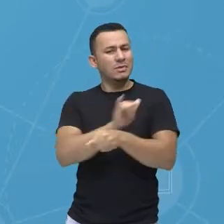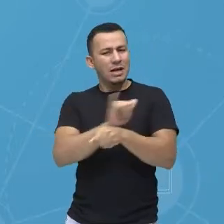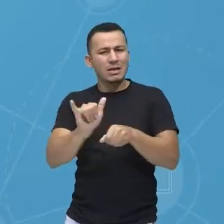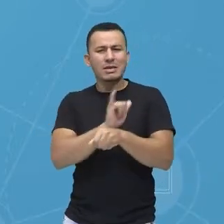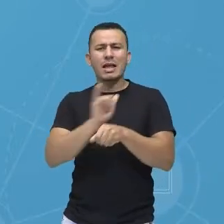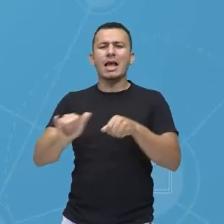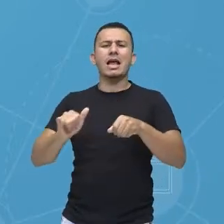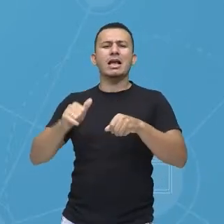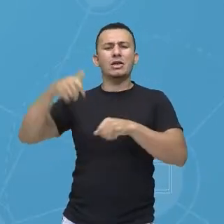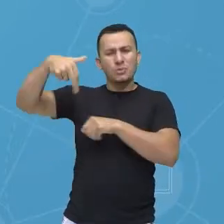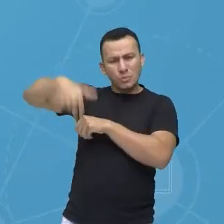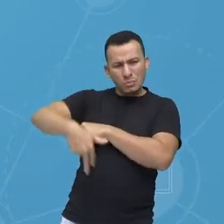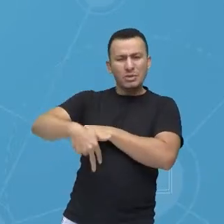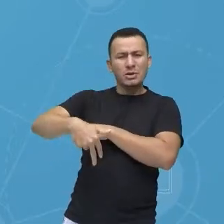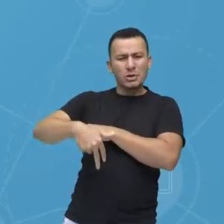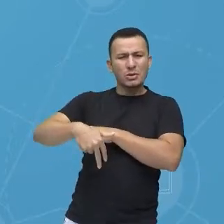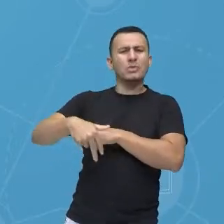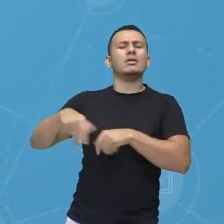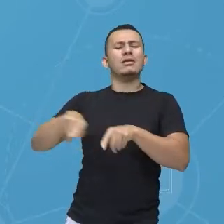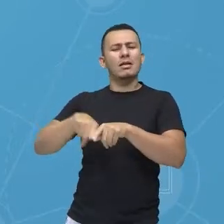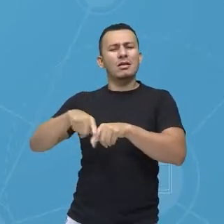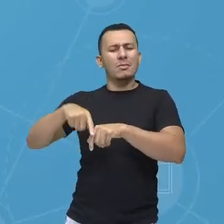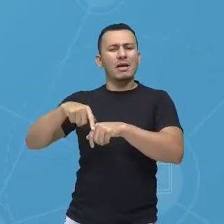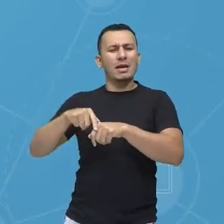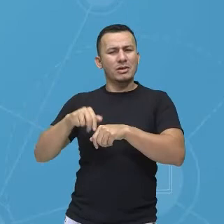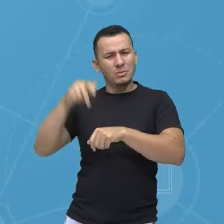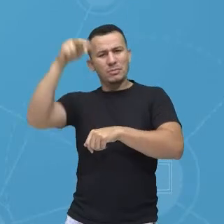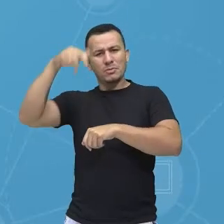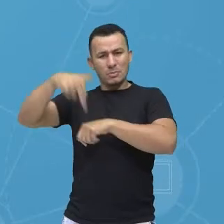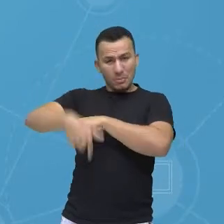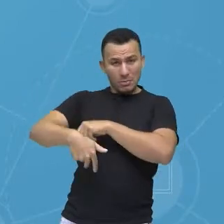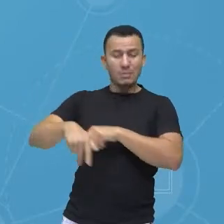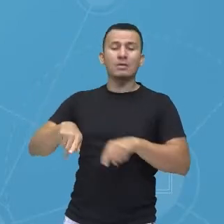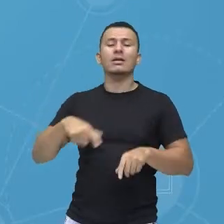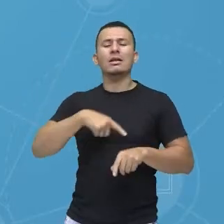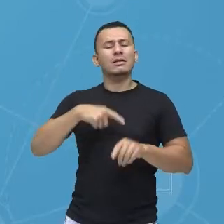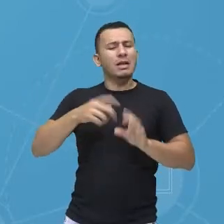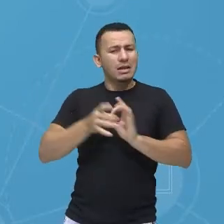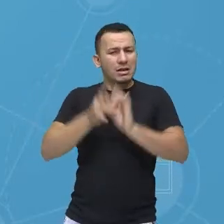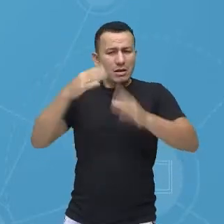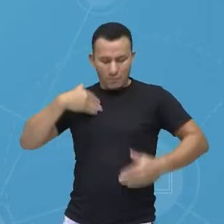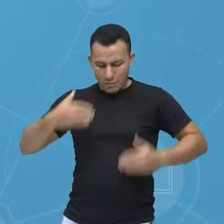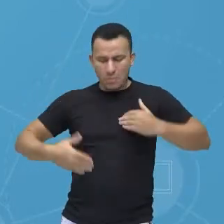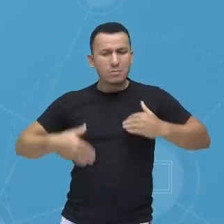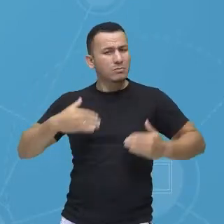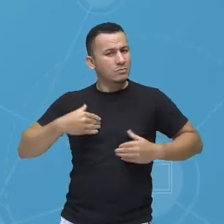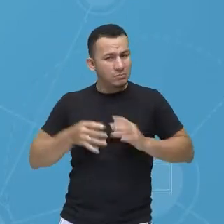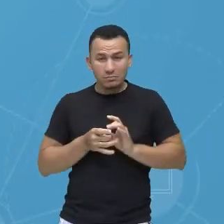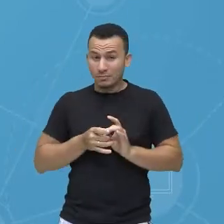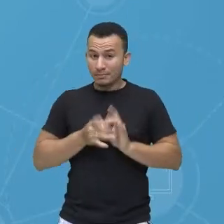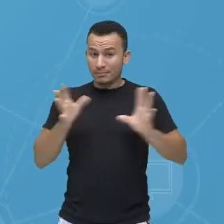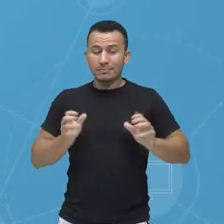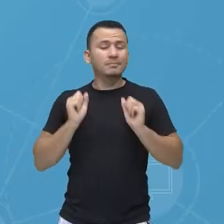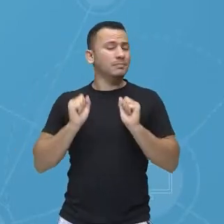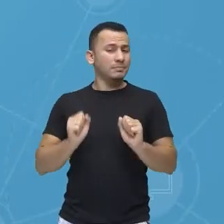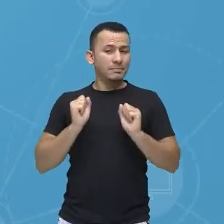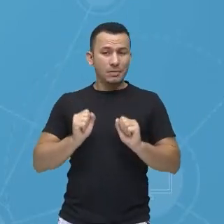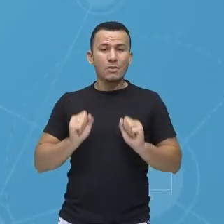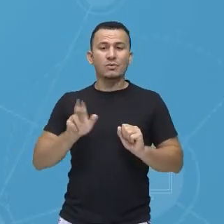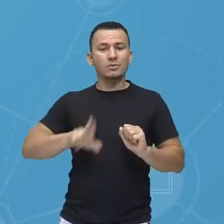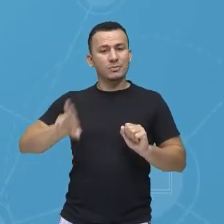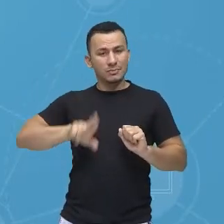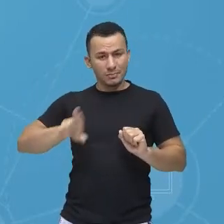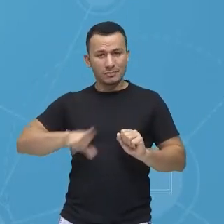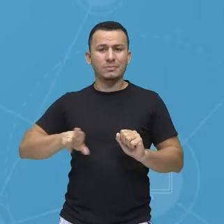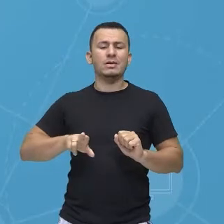e descer os obstáculos. Tem a liberdade completa do corpo, né? Você usa a liberdade do seu